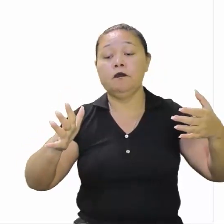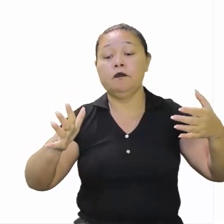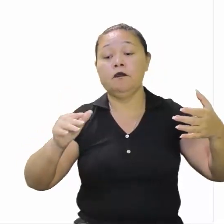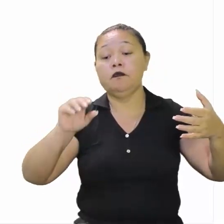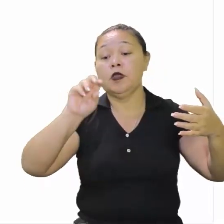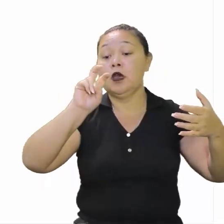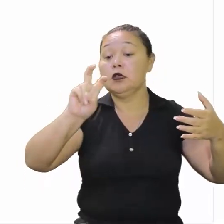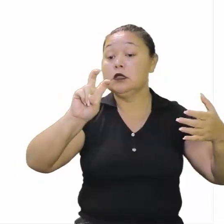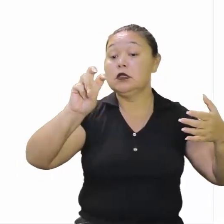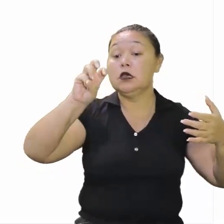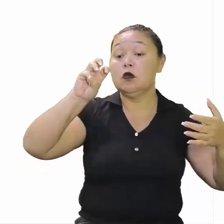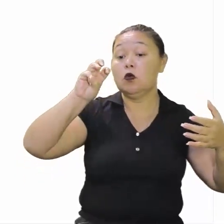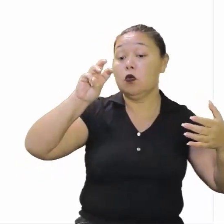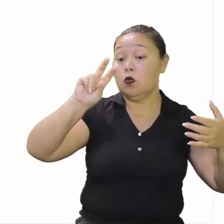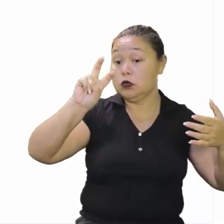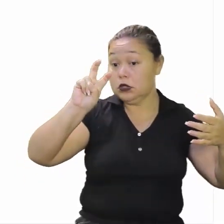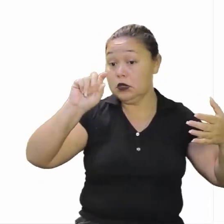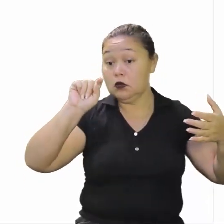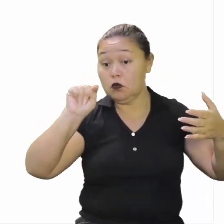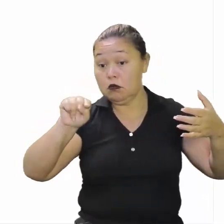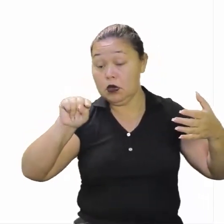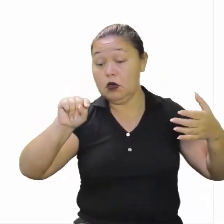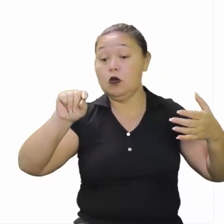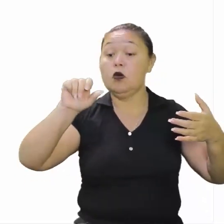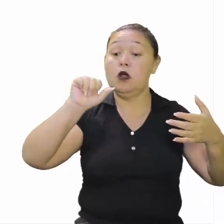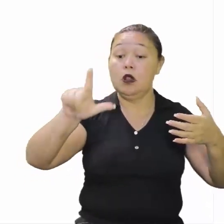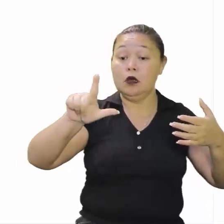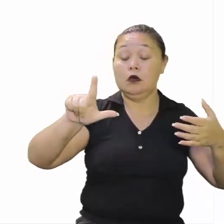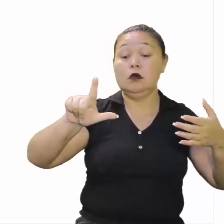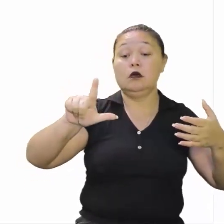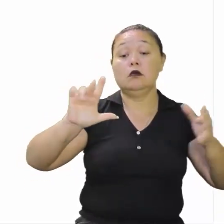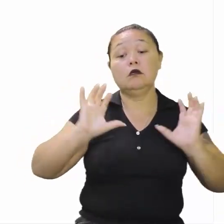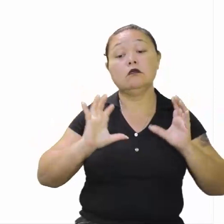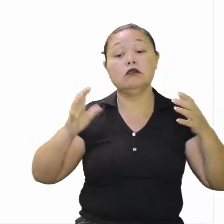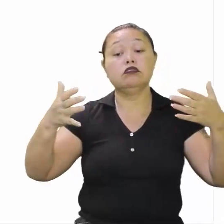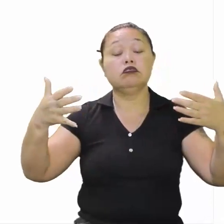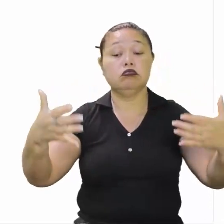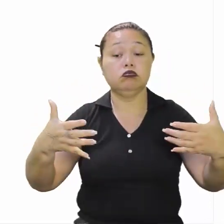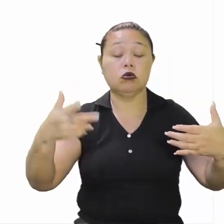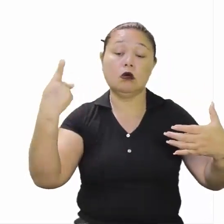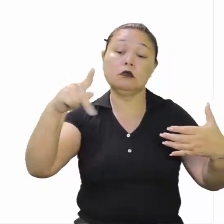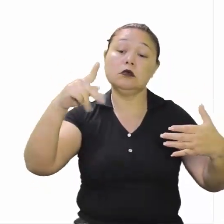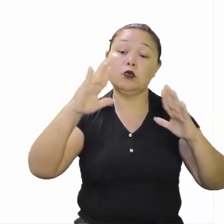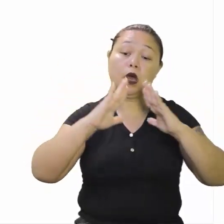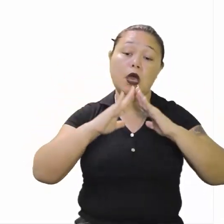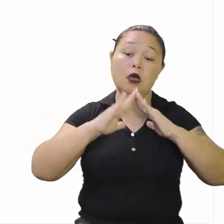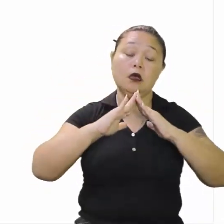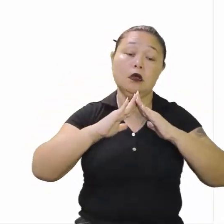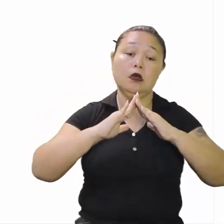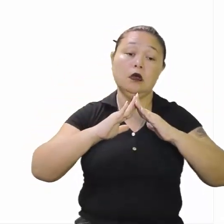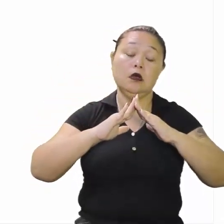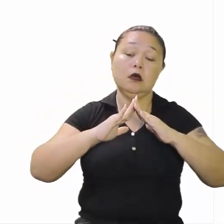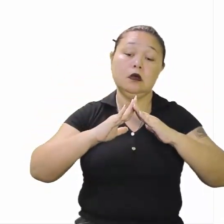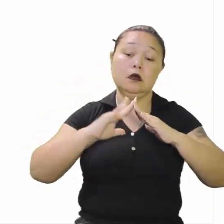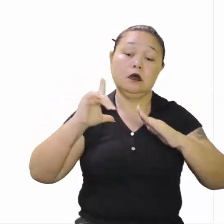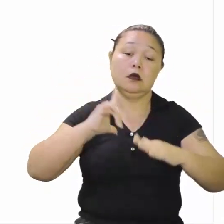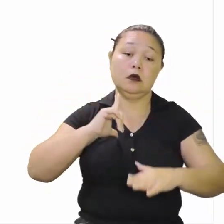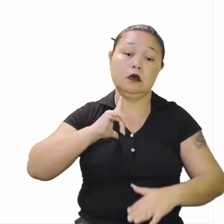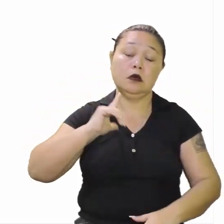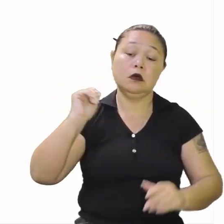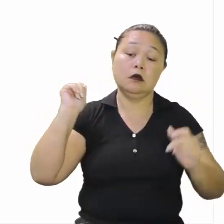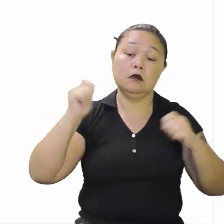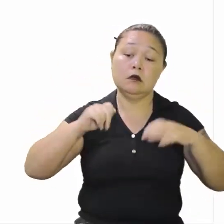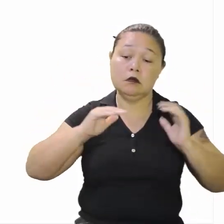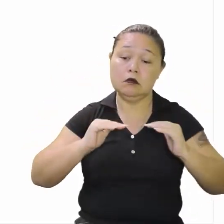5.000 litros. Então, a caixa d'água de sua casa tem